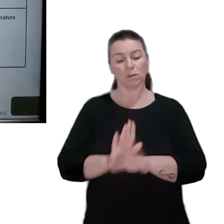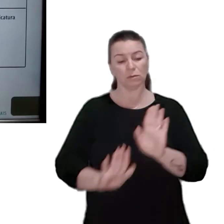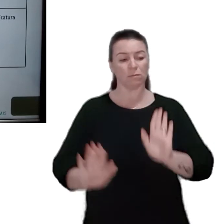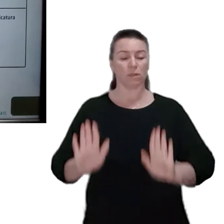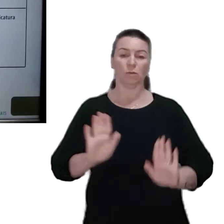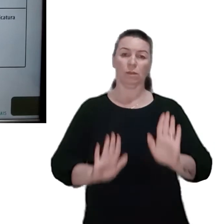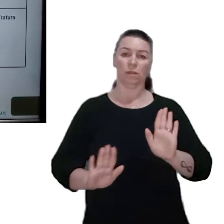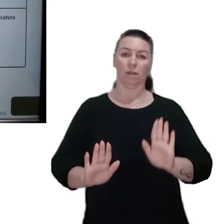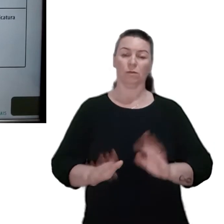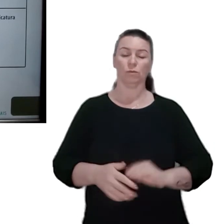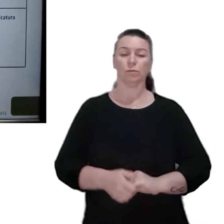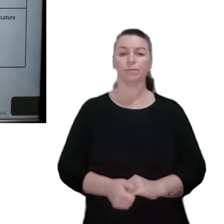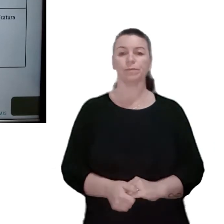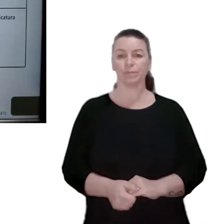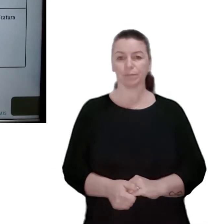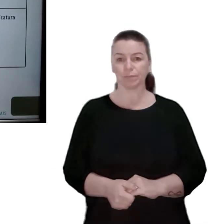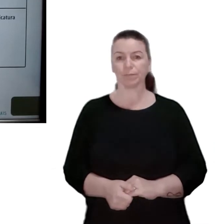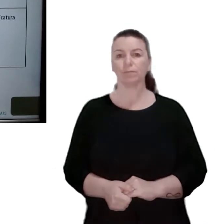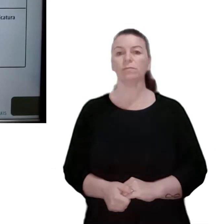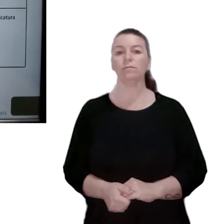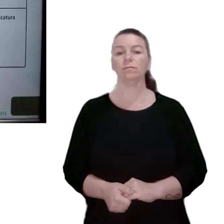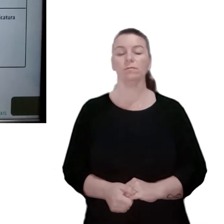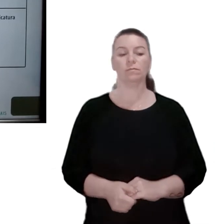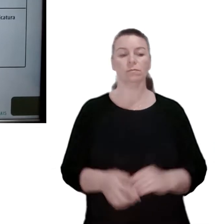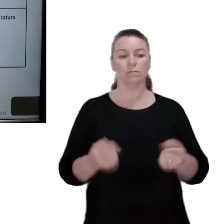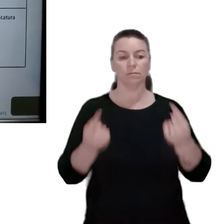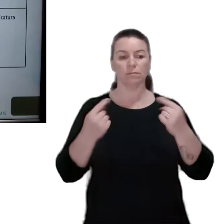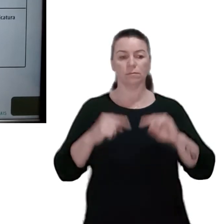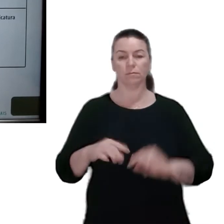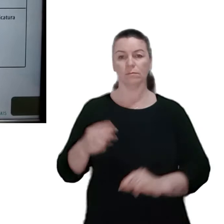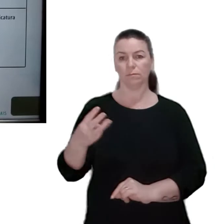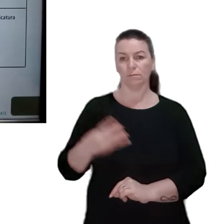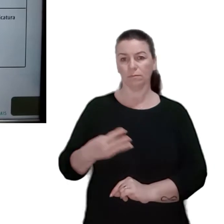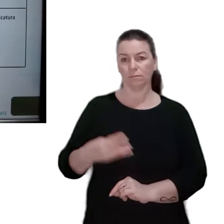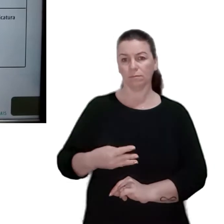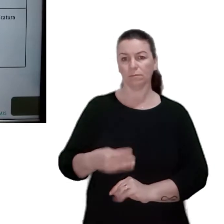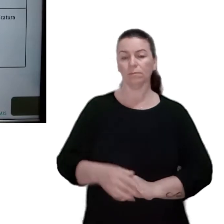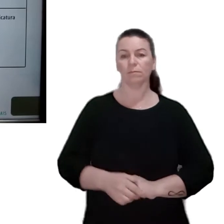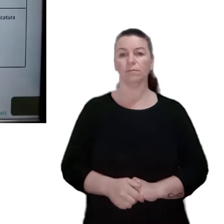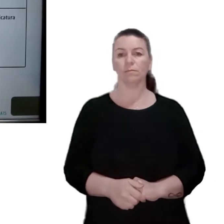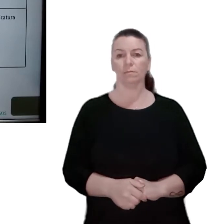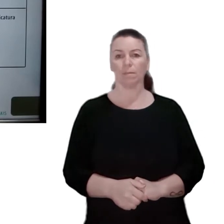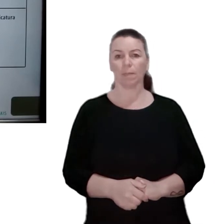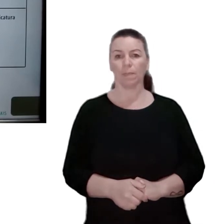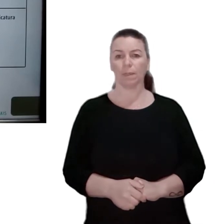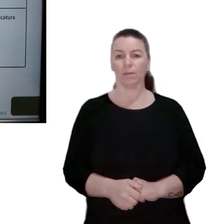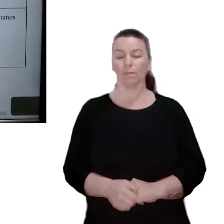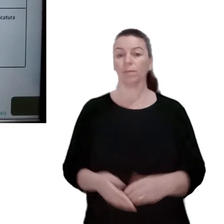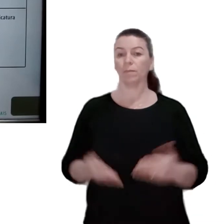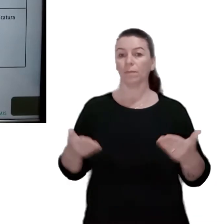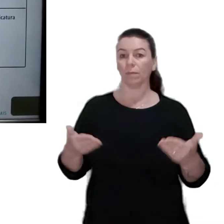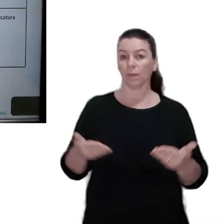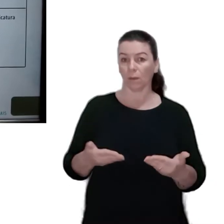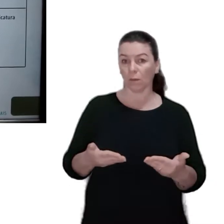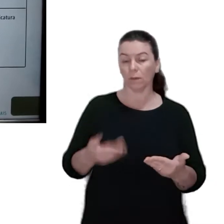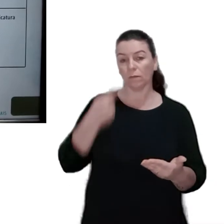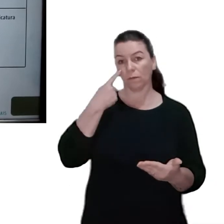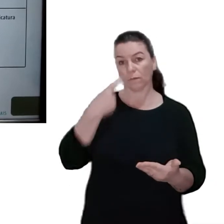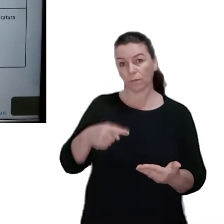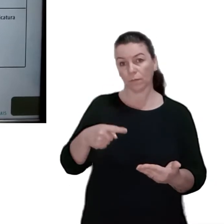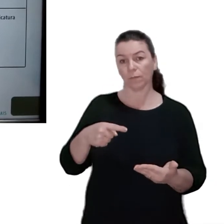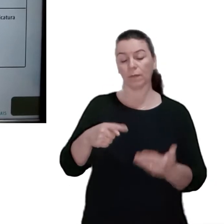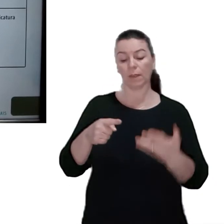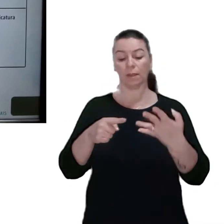essa situação. Então, vamos para a terceira possibilidade. Vamos considerar que Carlos fez